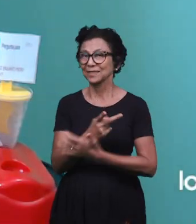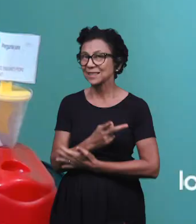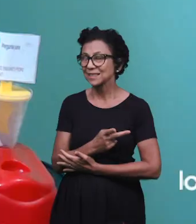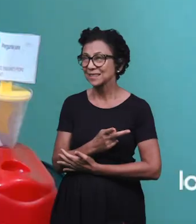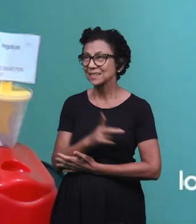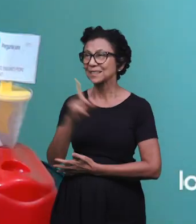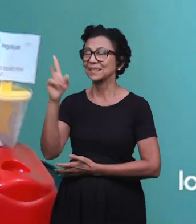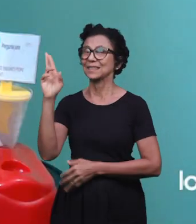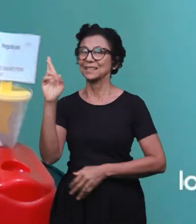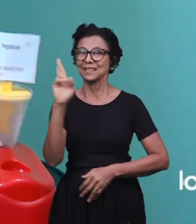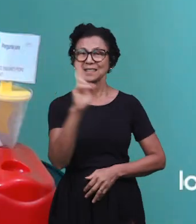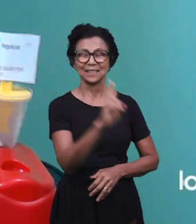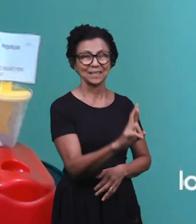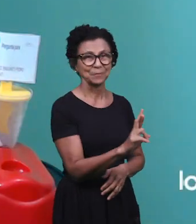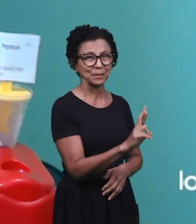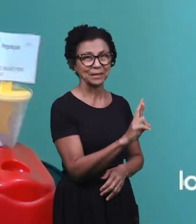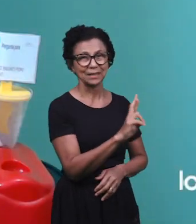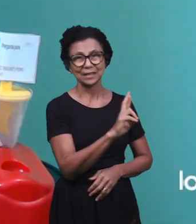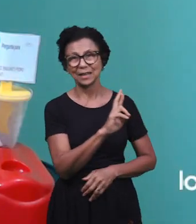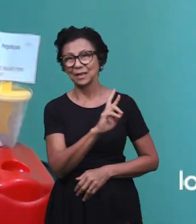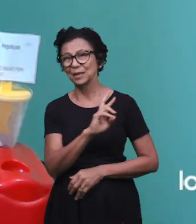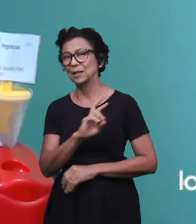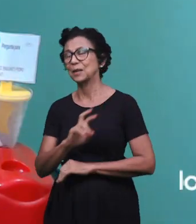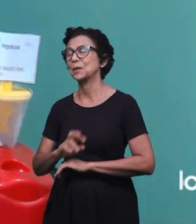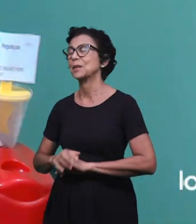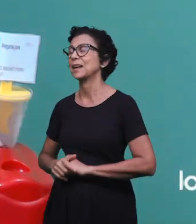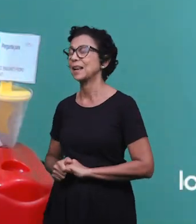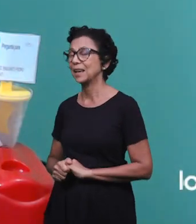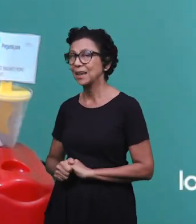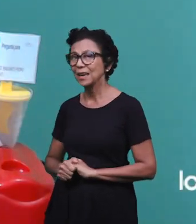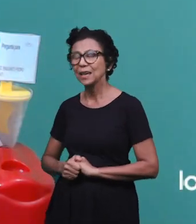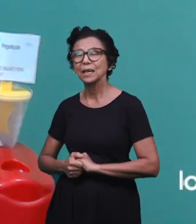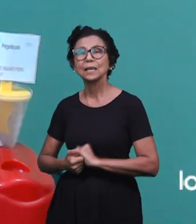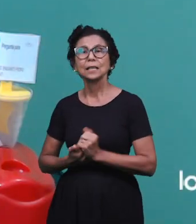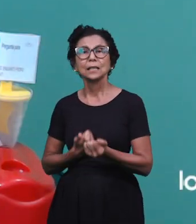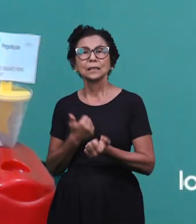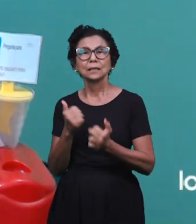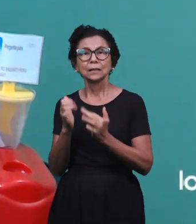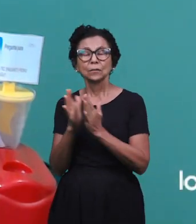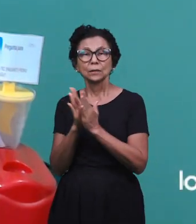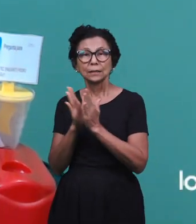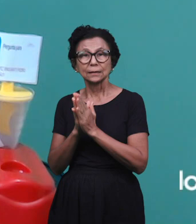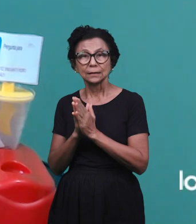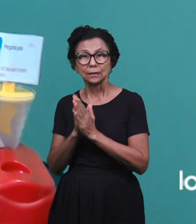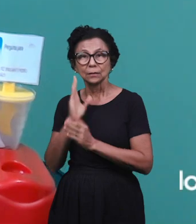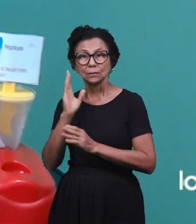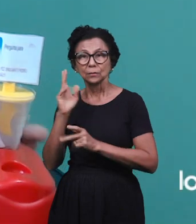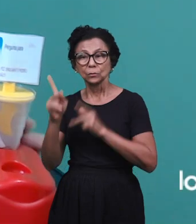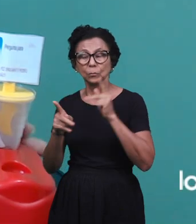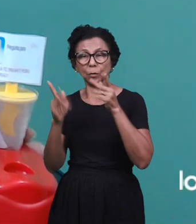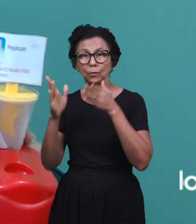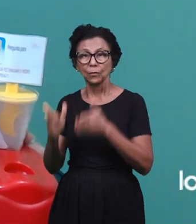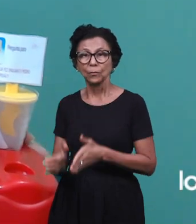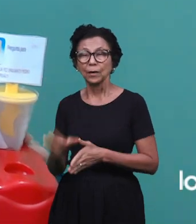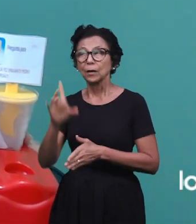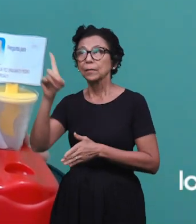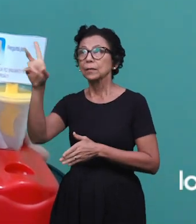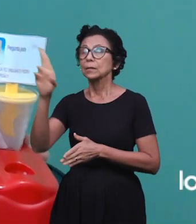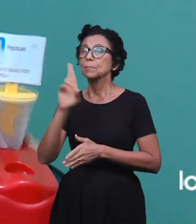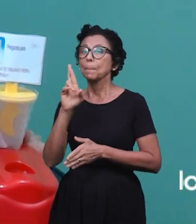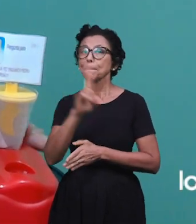Senhor respondeu à oração da igreja, porque o Senhor, ele ouve a oração do corpo da igreja. Pedro foi